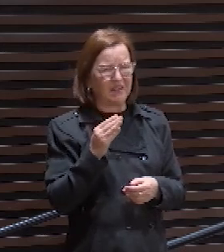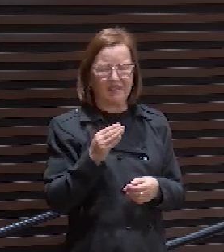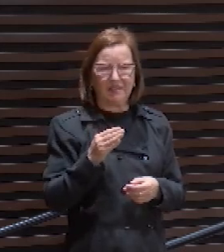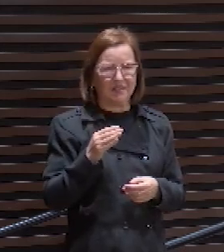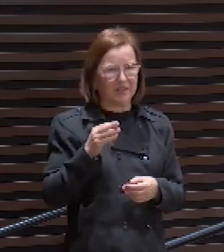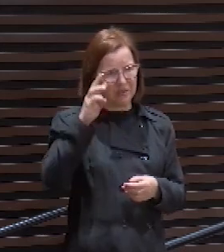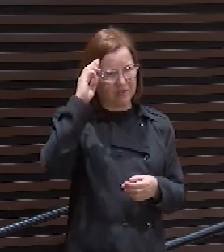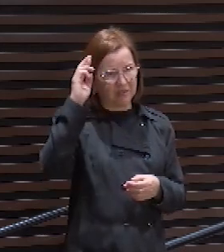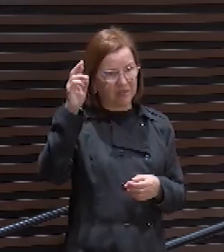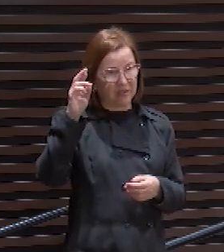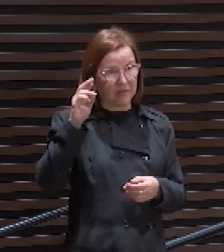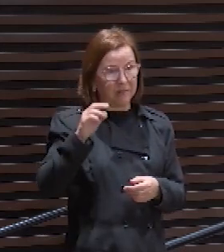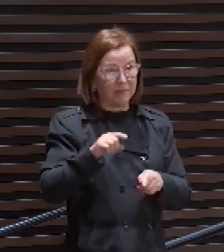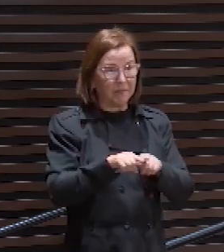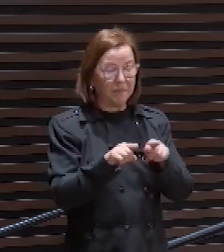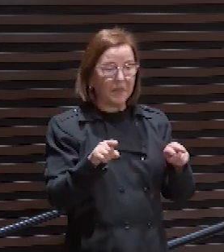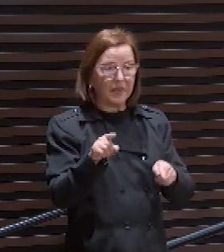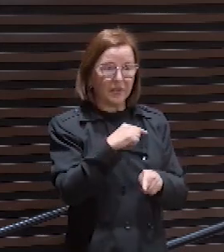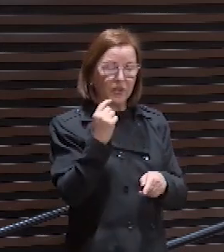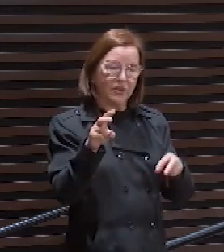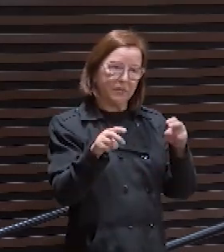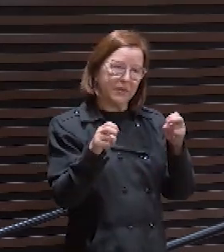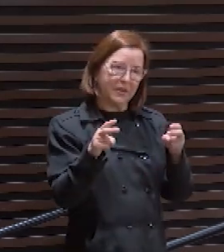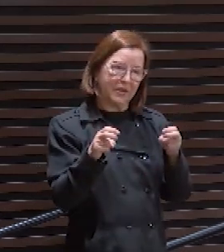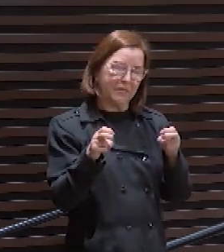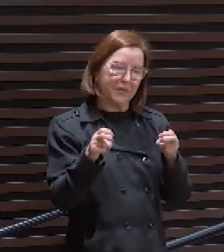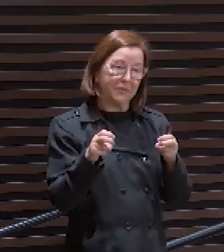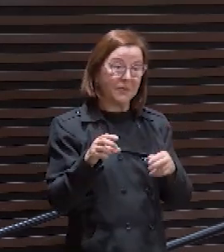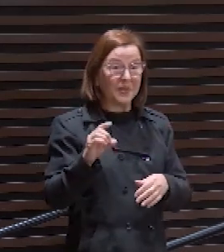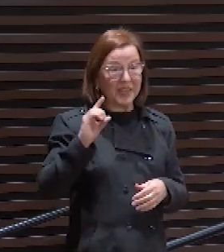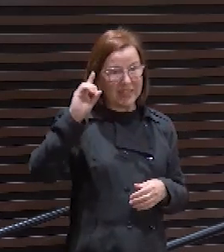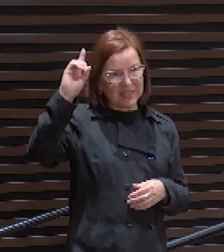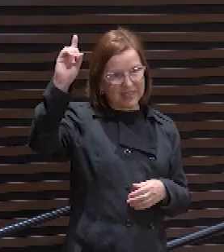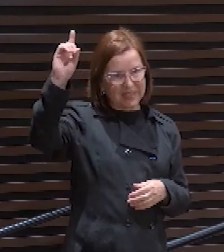Senhor. Porém, nós percebemos sobre como que Deus ele queria